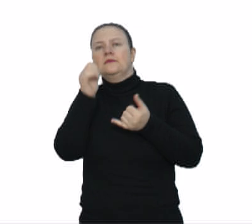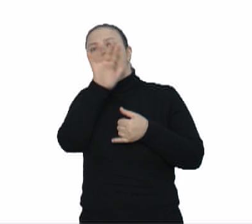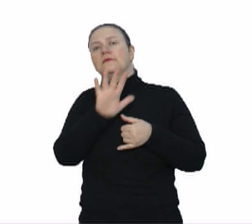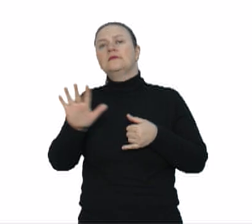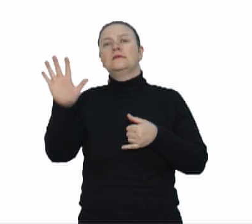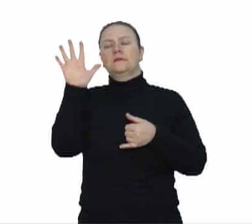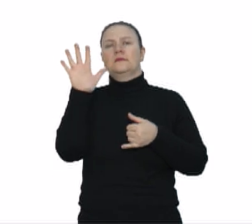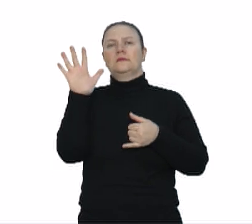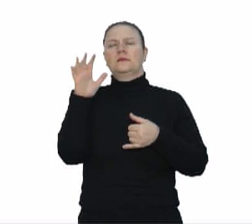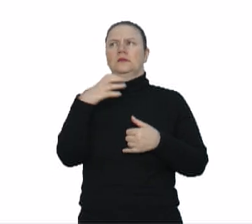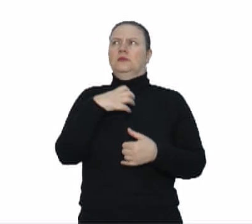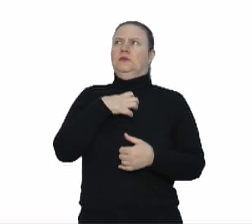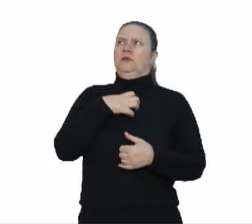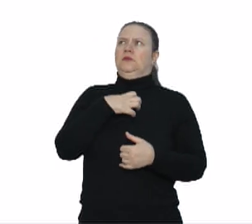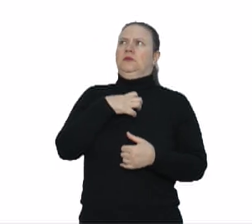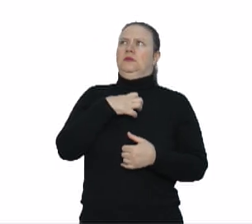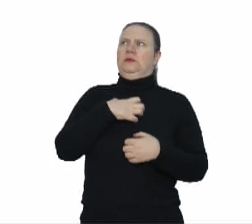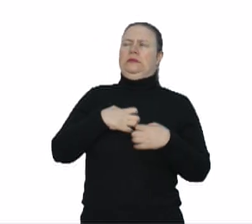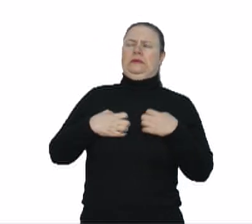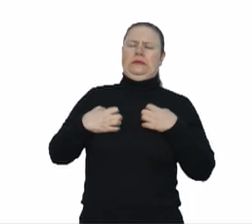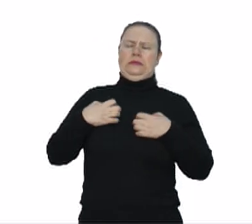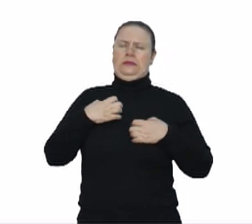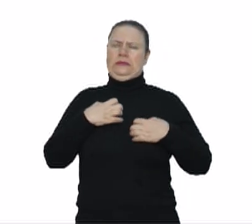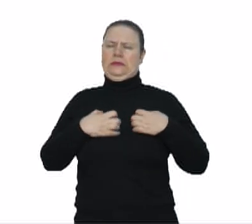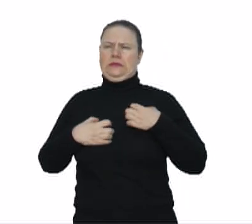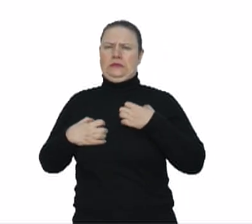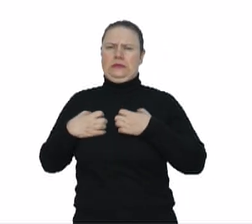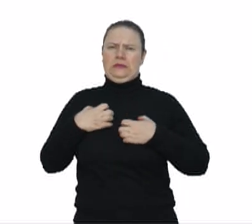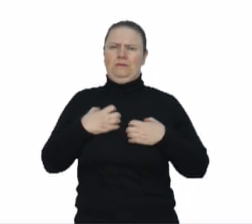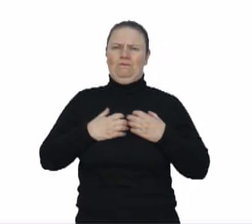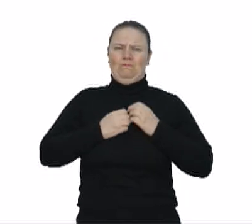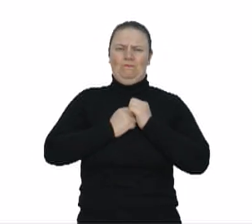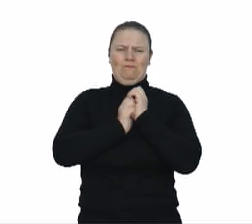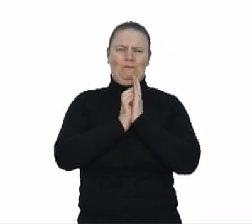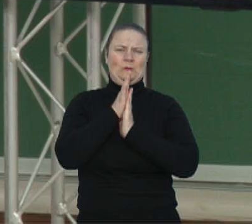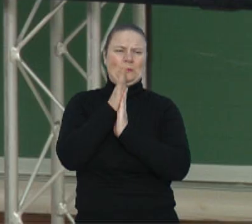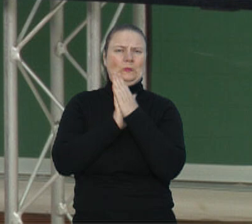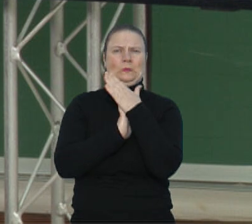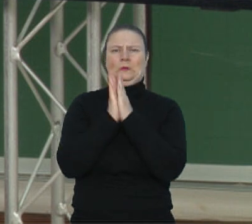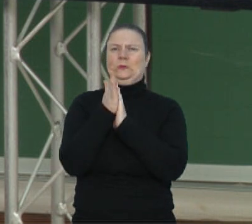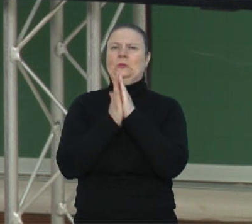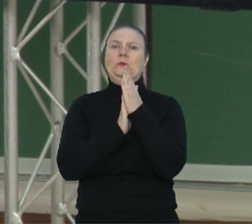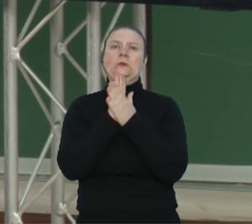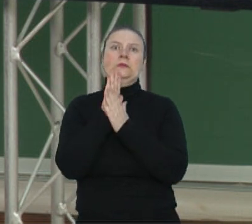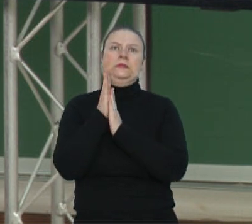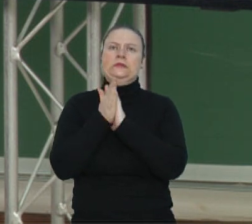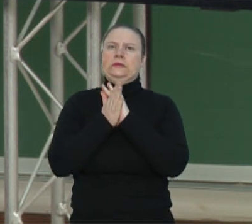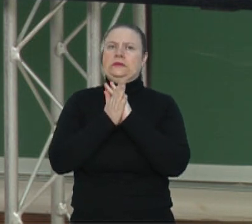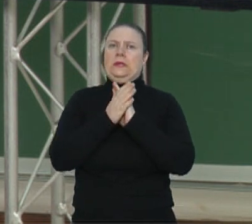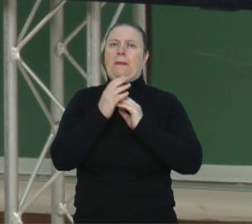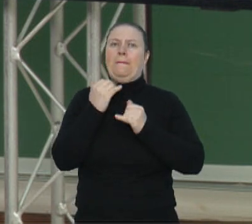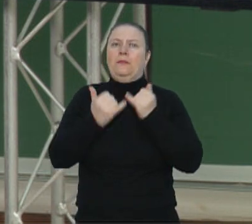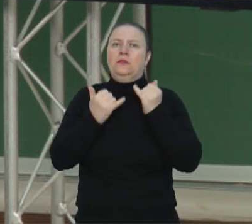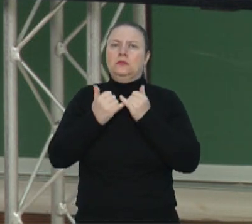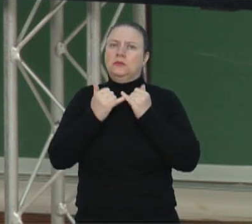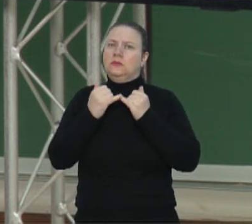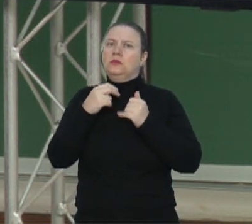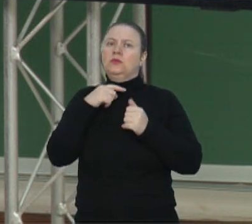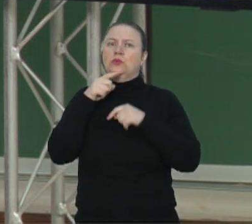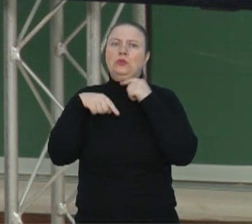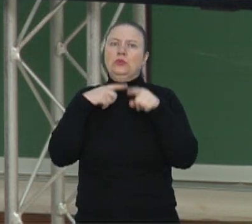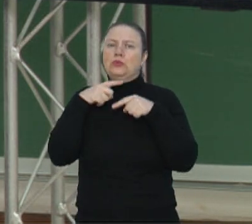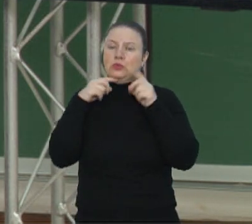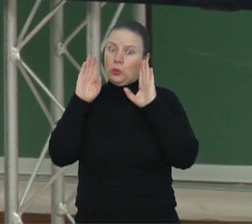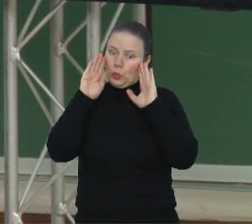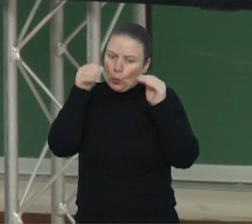imagem traz uma tensão, uma certa angústia, uma ansiedade, lembra como se a pessoa não conseguisse focar num ponto, né?